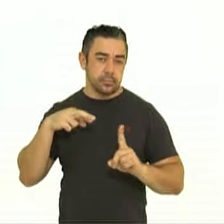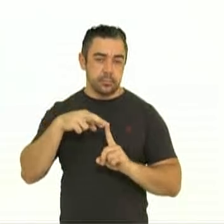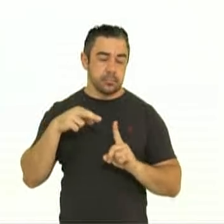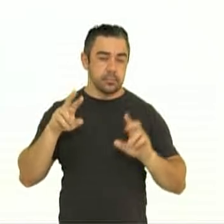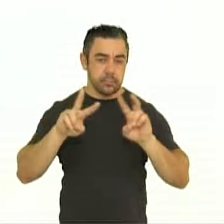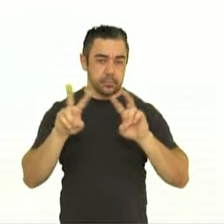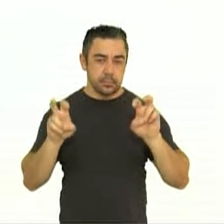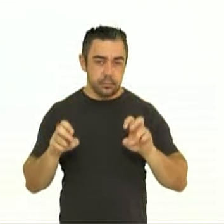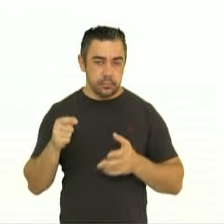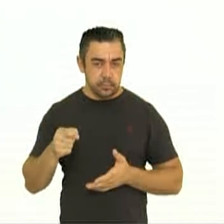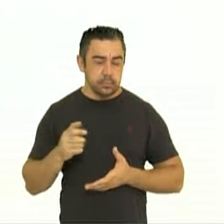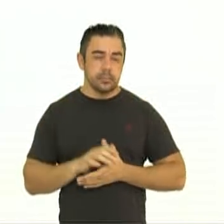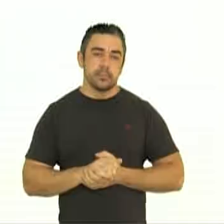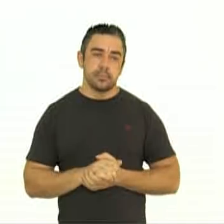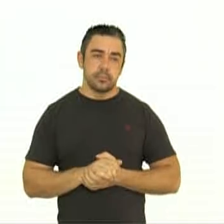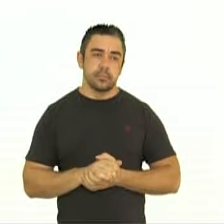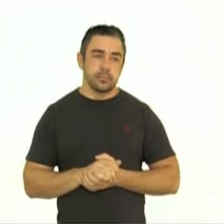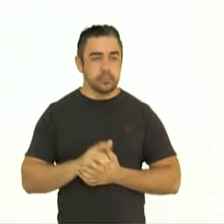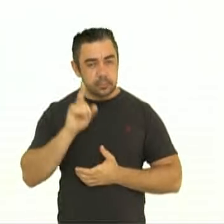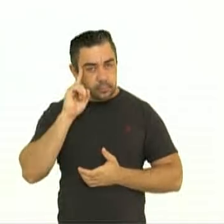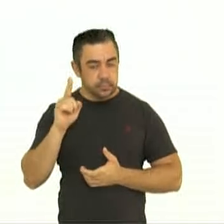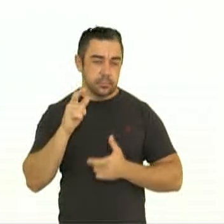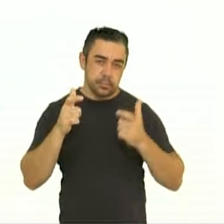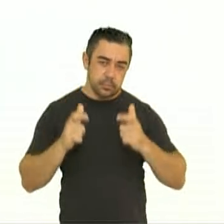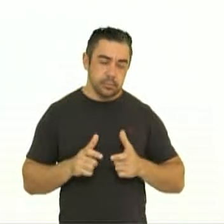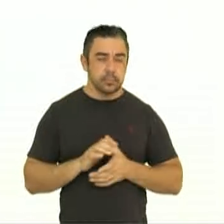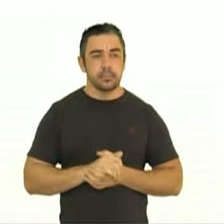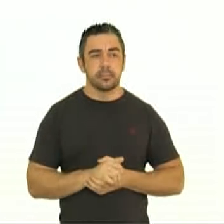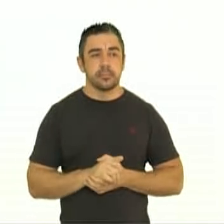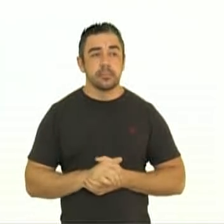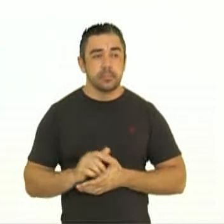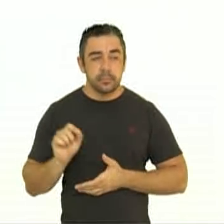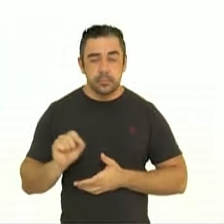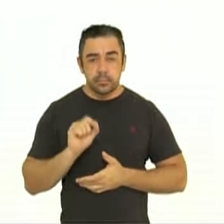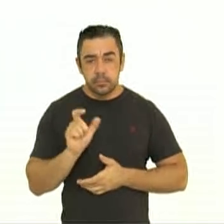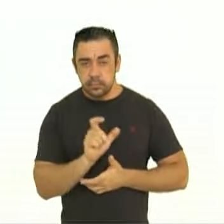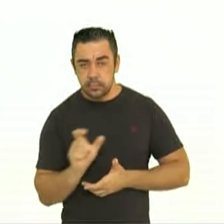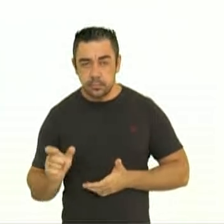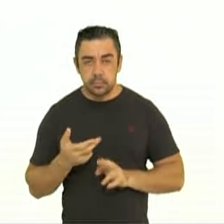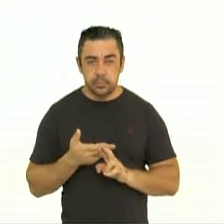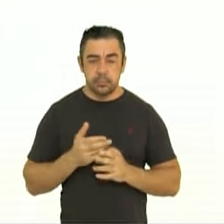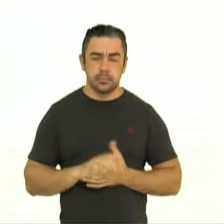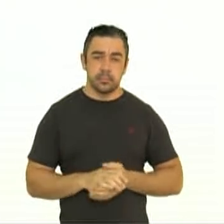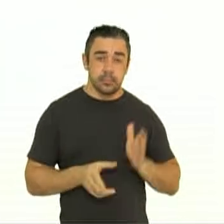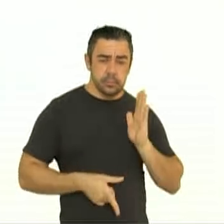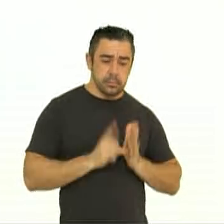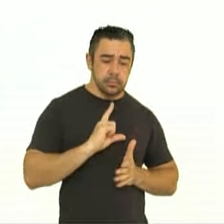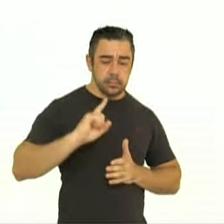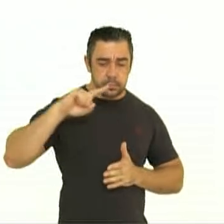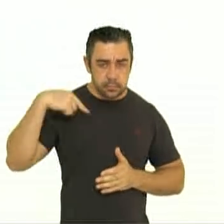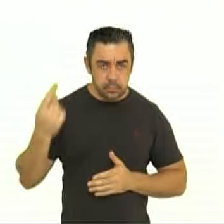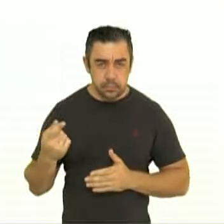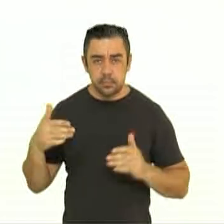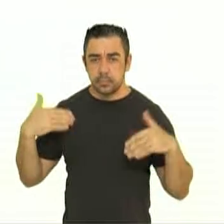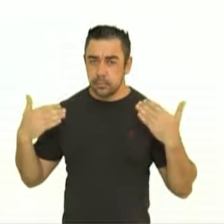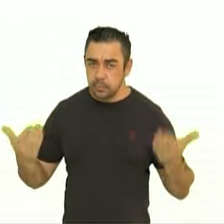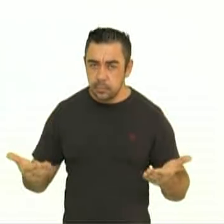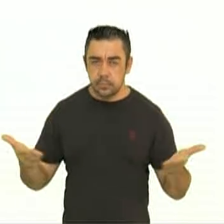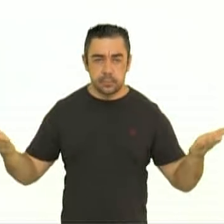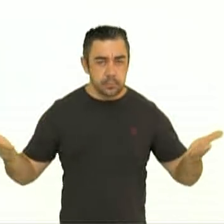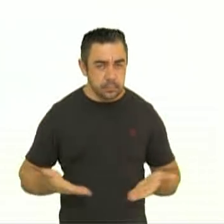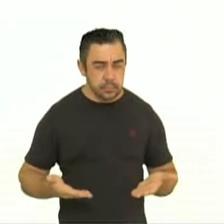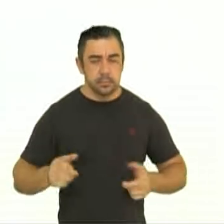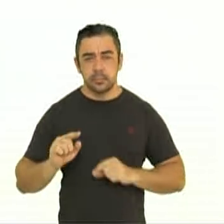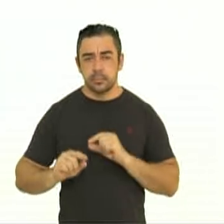assunto em pauta, né? Como disse, as datas, os locais. E os operadores ali seriam antes, depois, quando, atualmente,